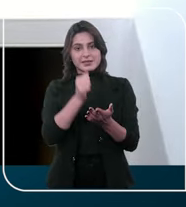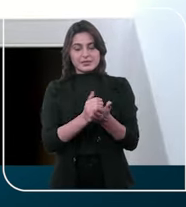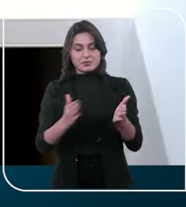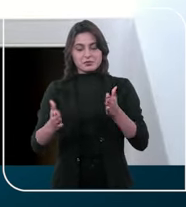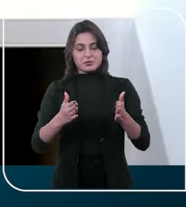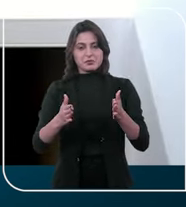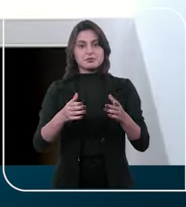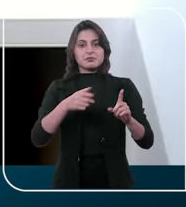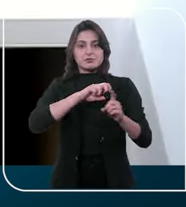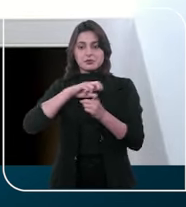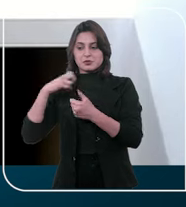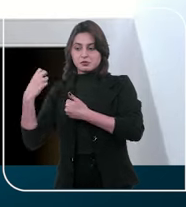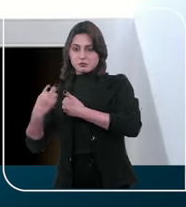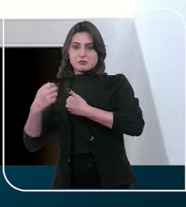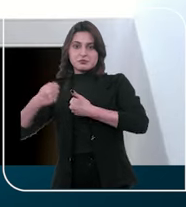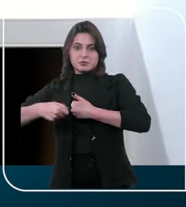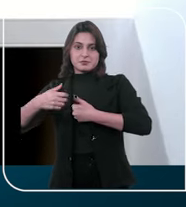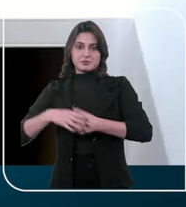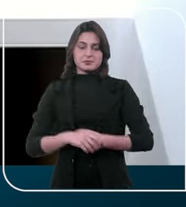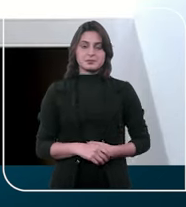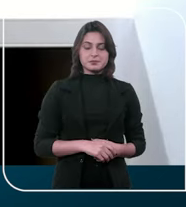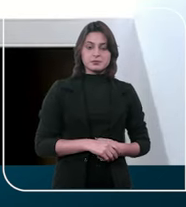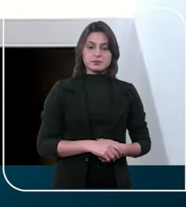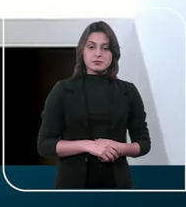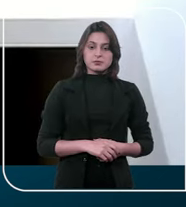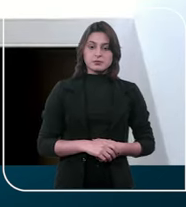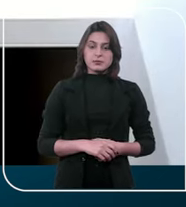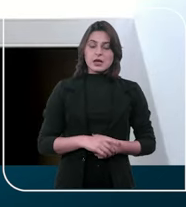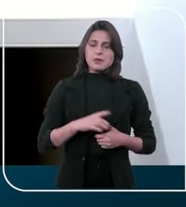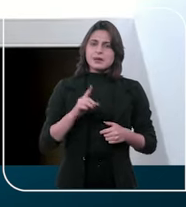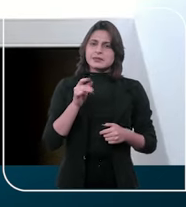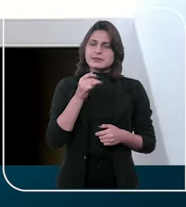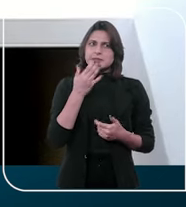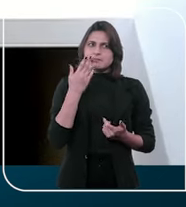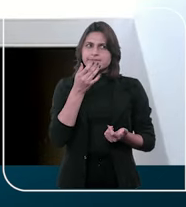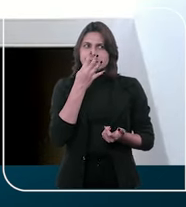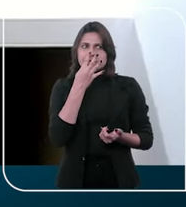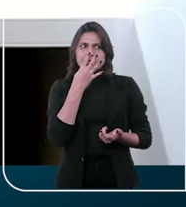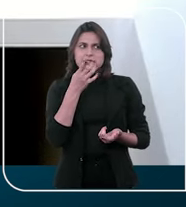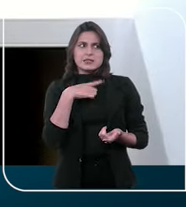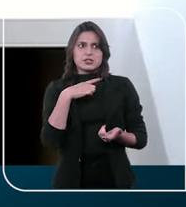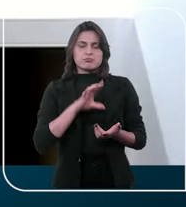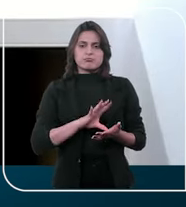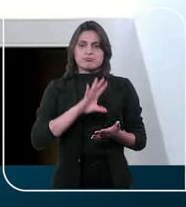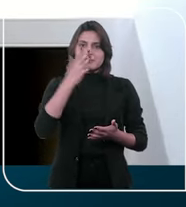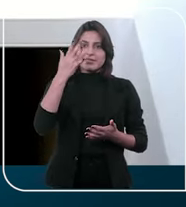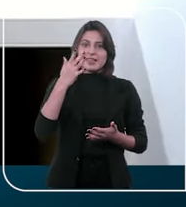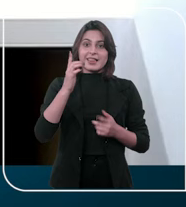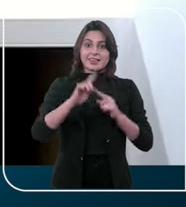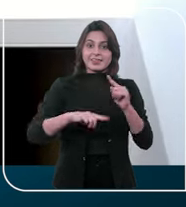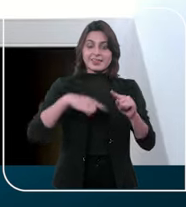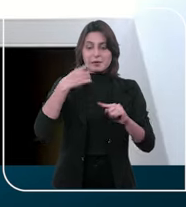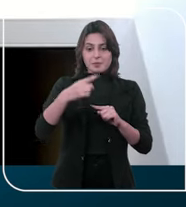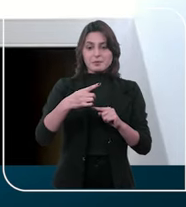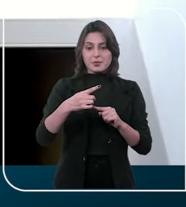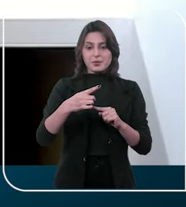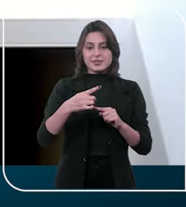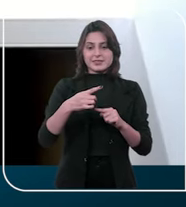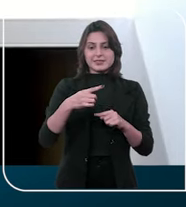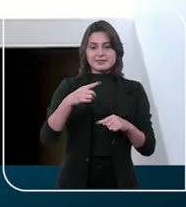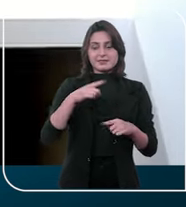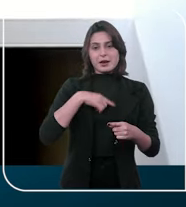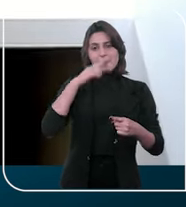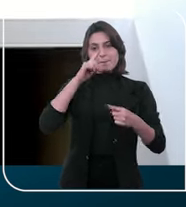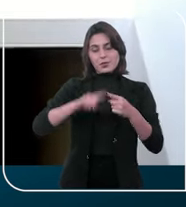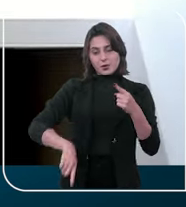surgiu semanas após a decisão do Supremo Tribunal Federal proibindo a execução provisória da pena após a condenação em segunda instância.